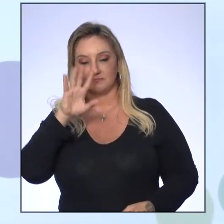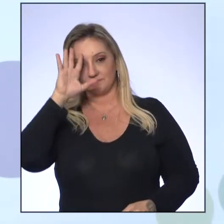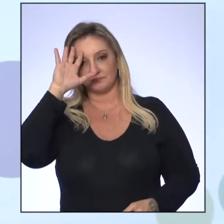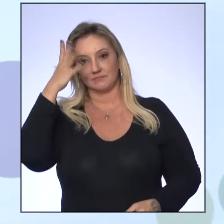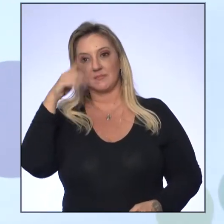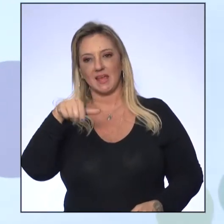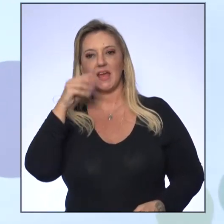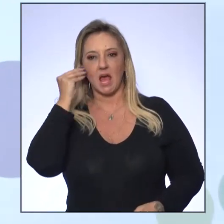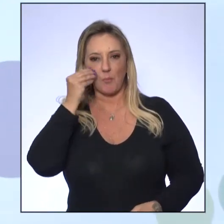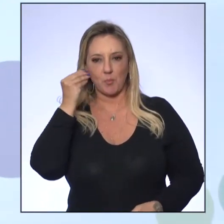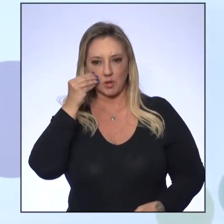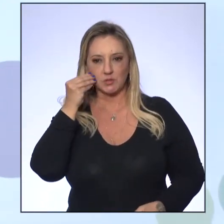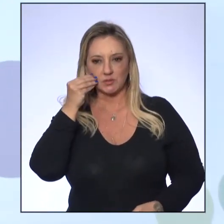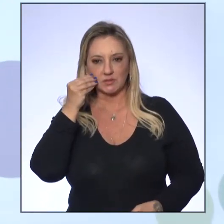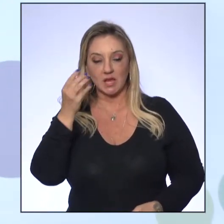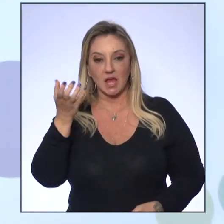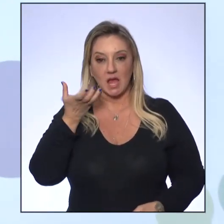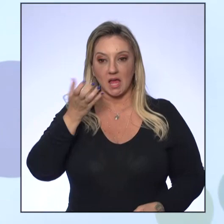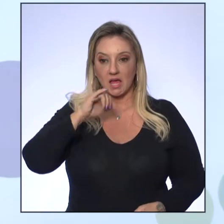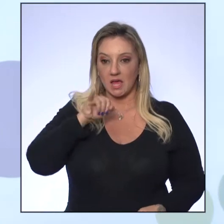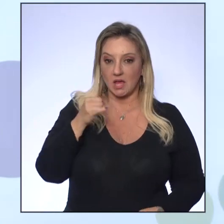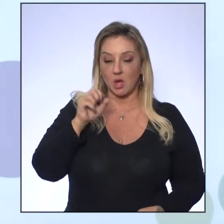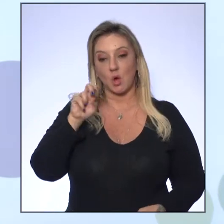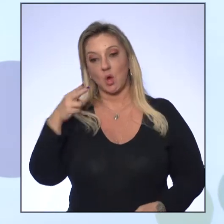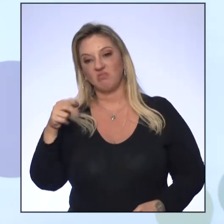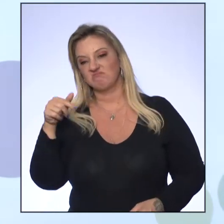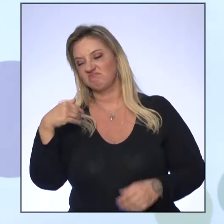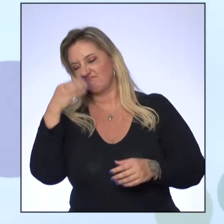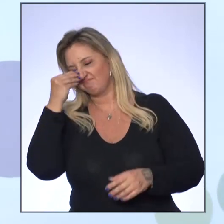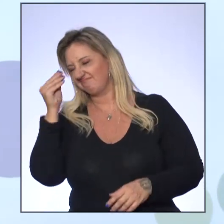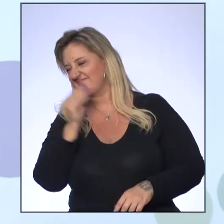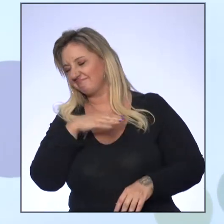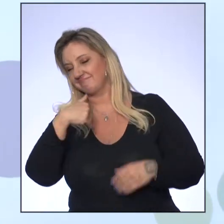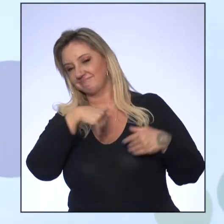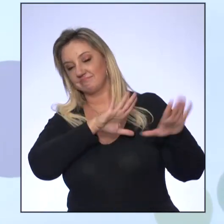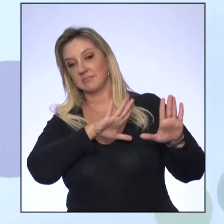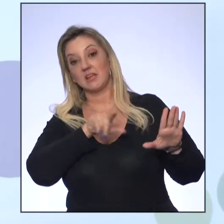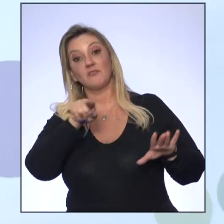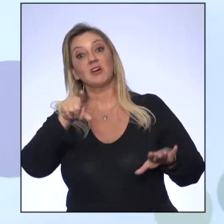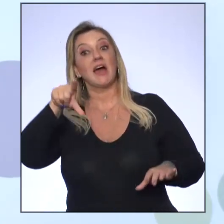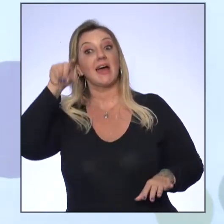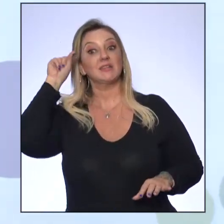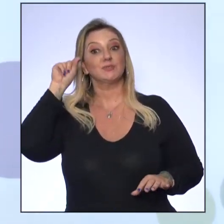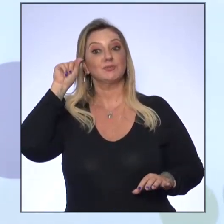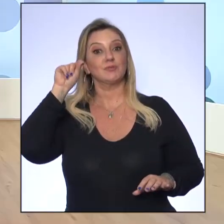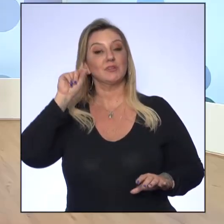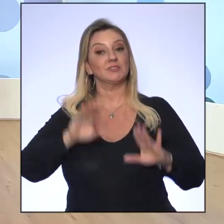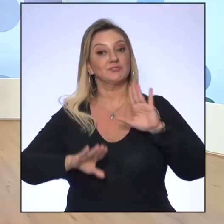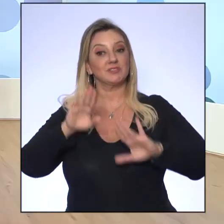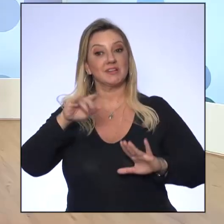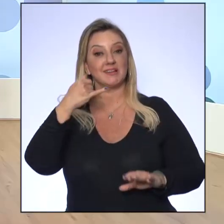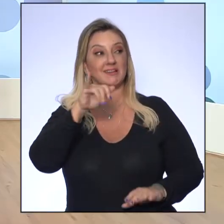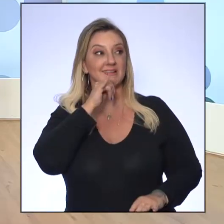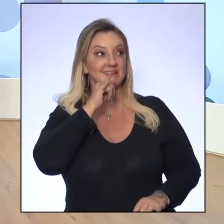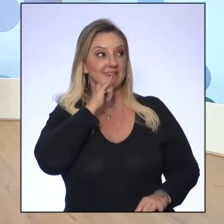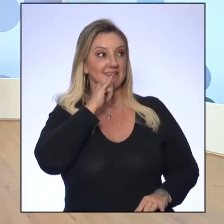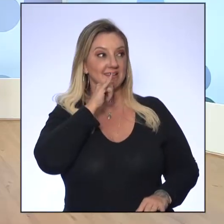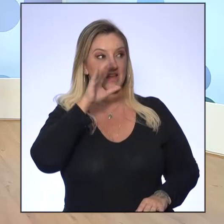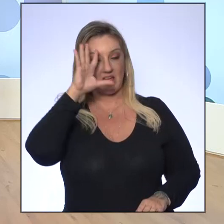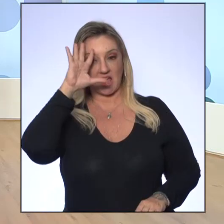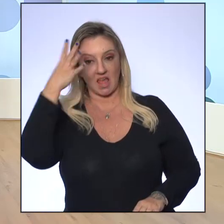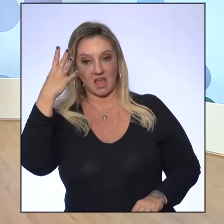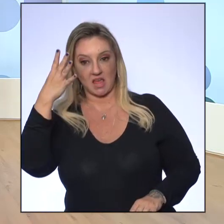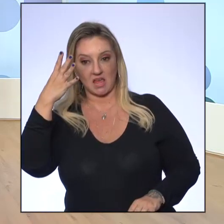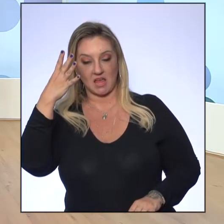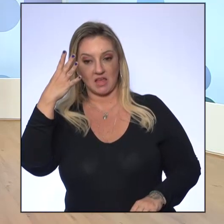decidir, essa oportunidade eu quero aproveitar ou essa eu vou deixar passar? E você vai decidir com base, por exemplo, na sua decisão